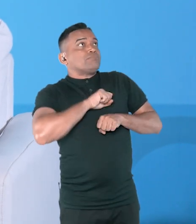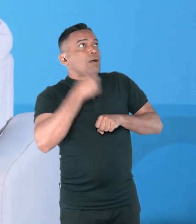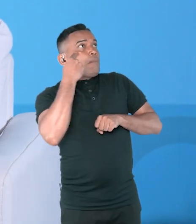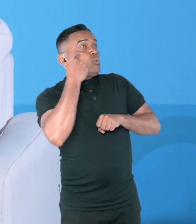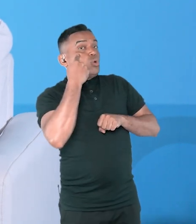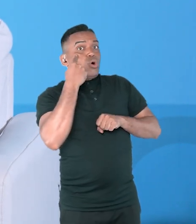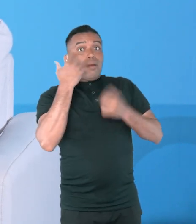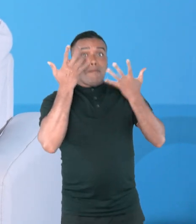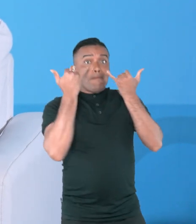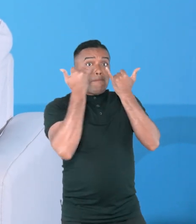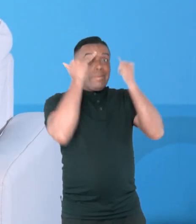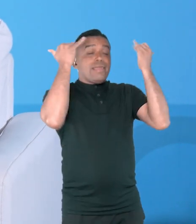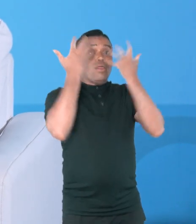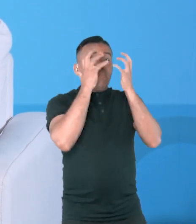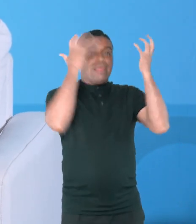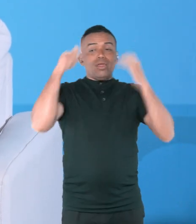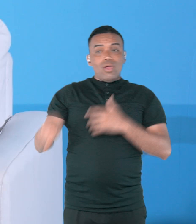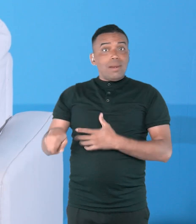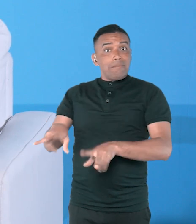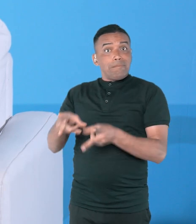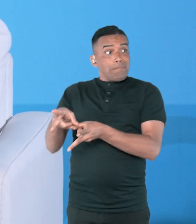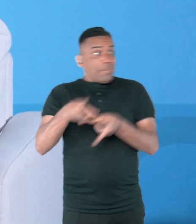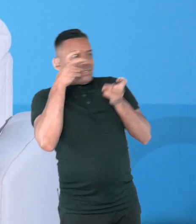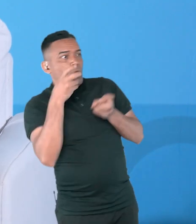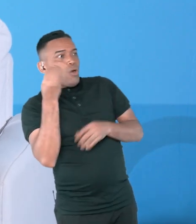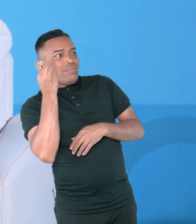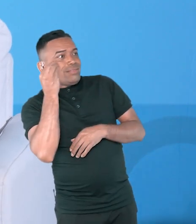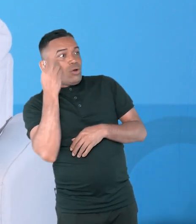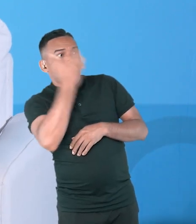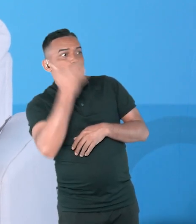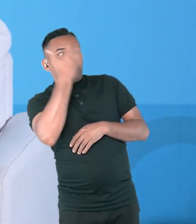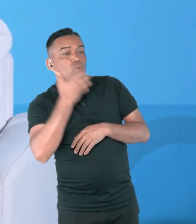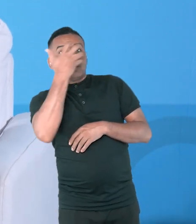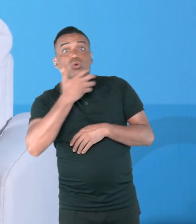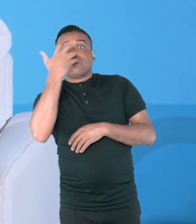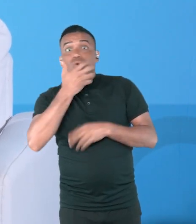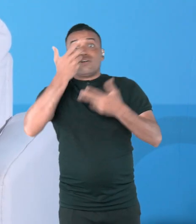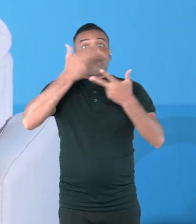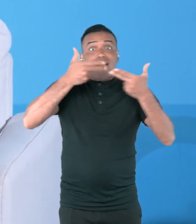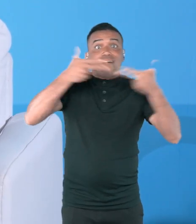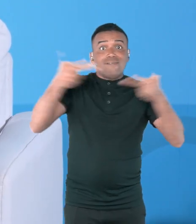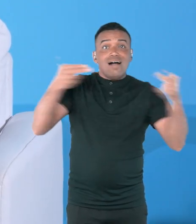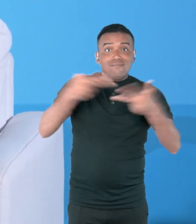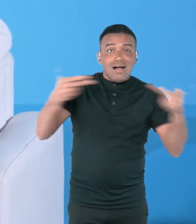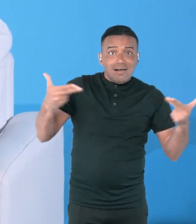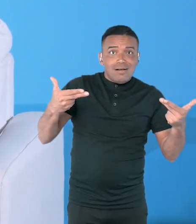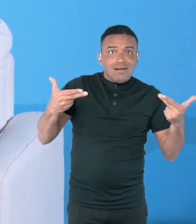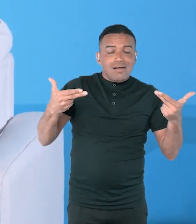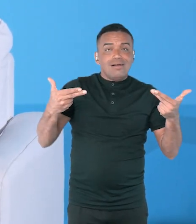falou, tem um brilho no olhar dela. Ele vai tentando outras músicas, colocou outra música, até